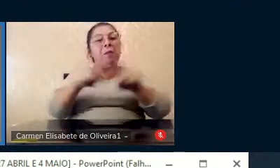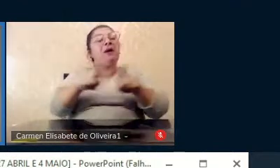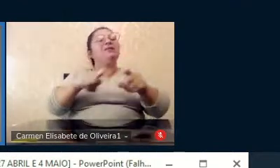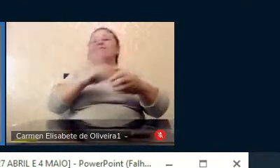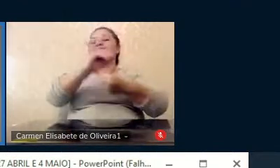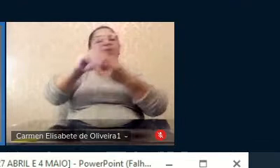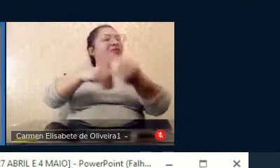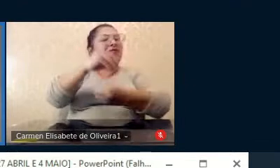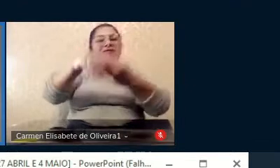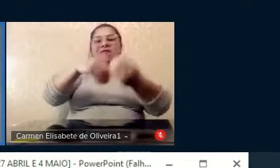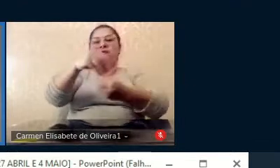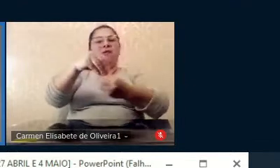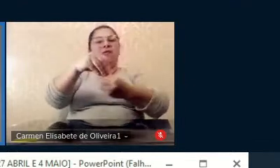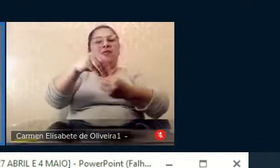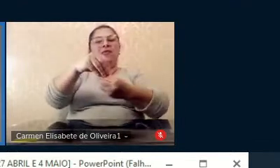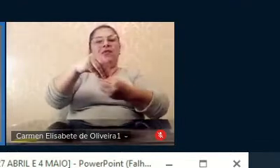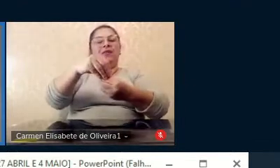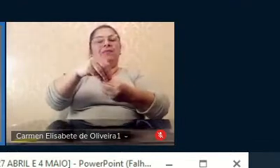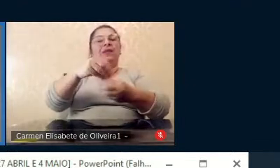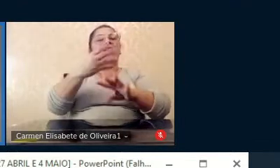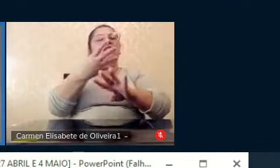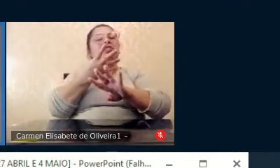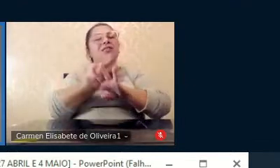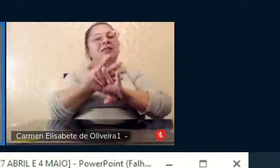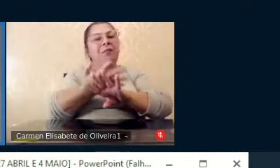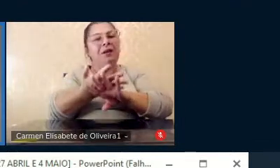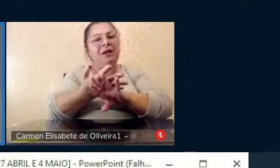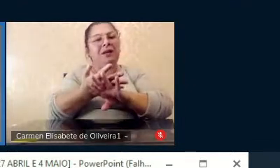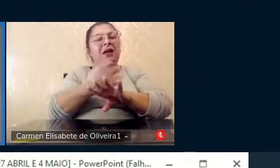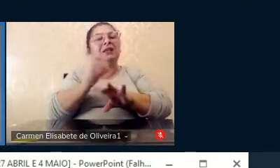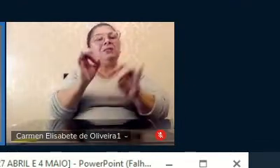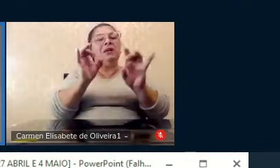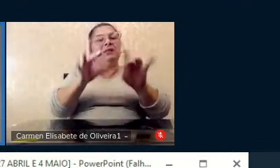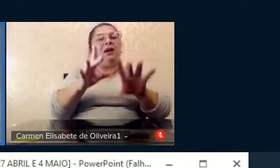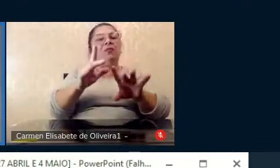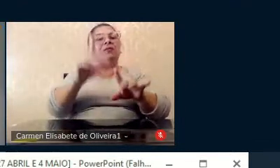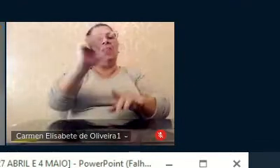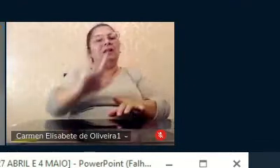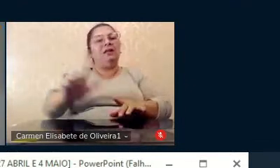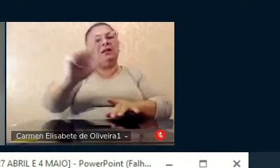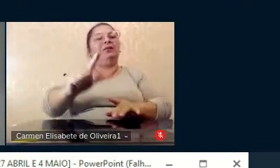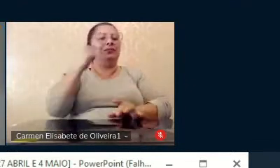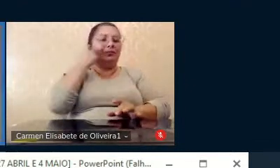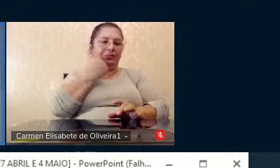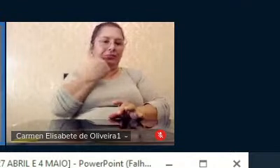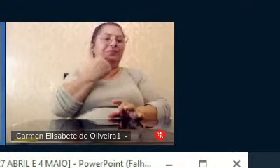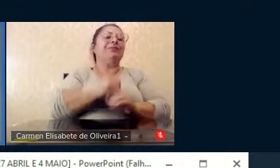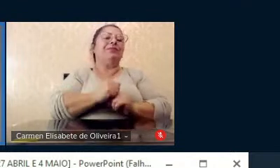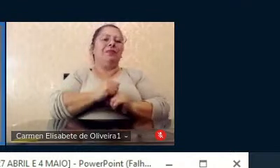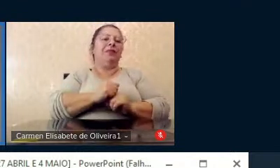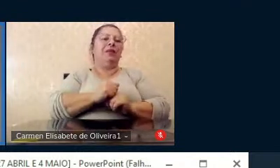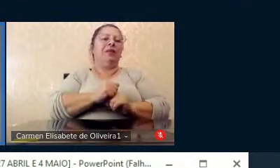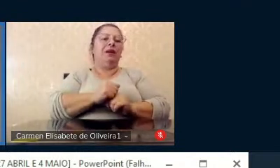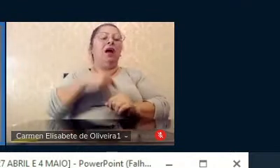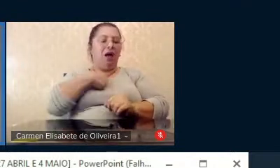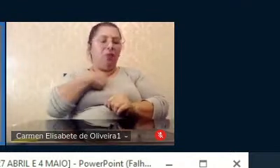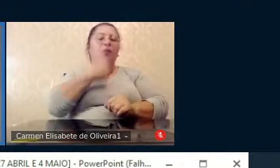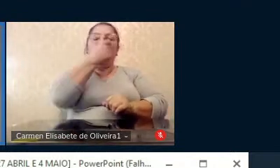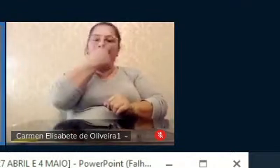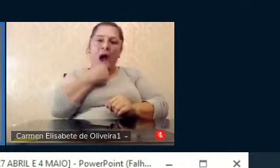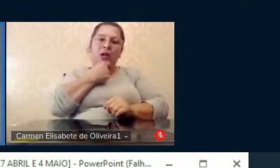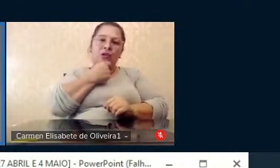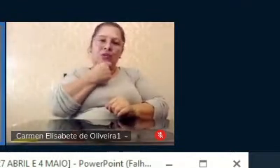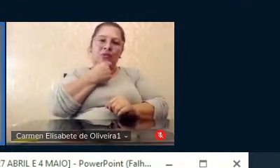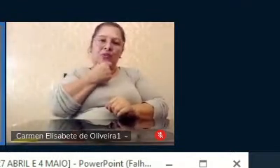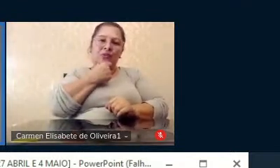diretamente uma disciplina específica sobre literatura surda. Isso eu considero uma